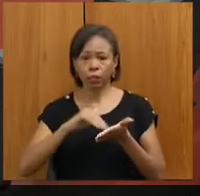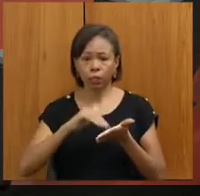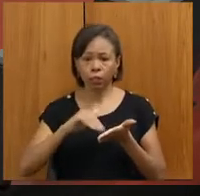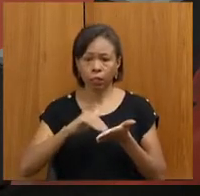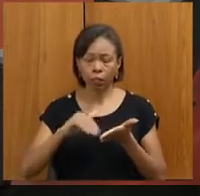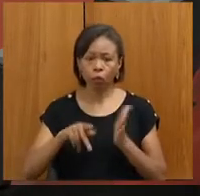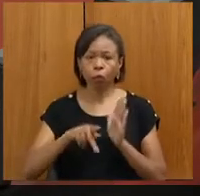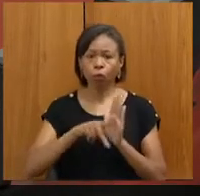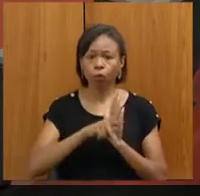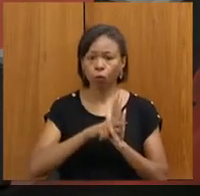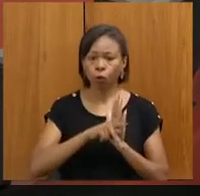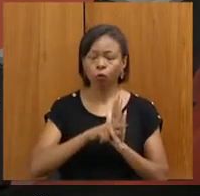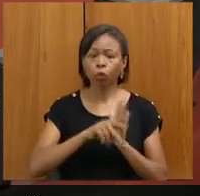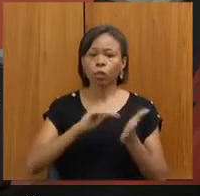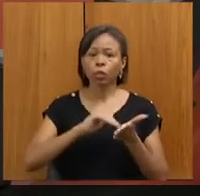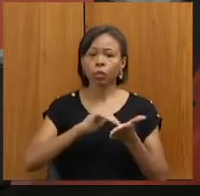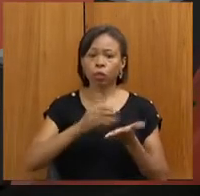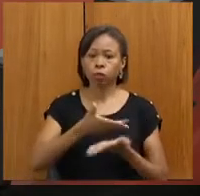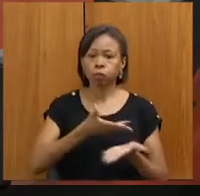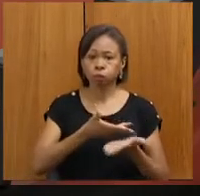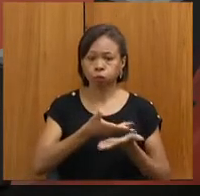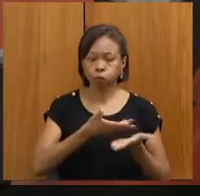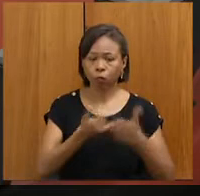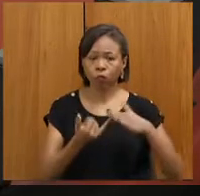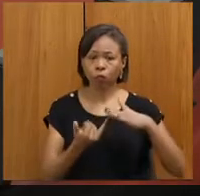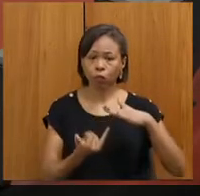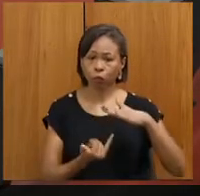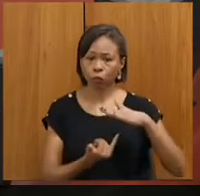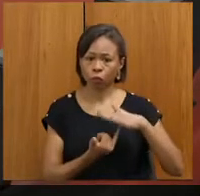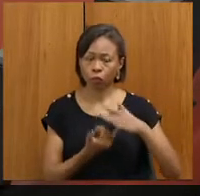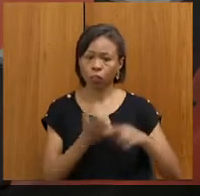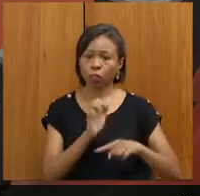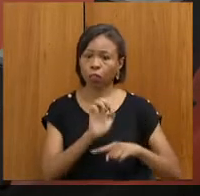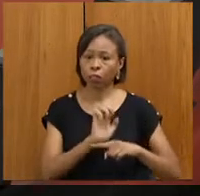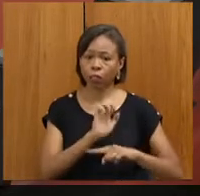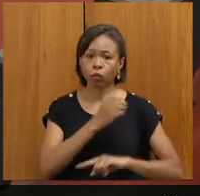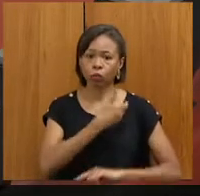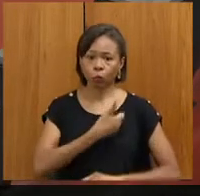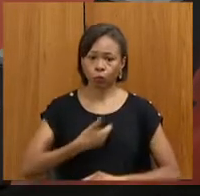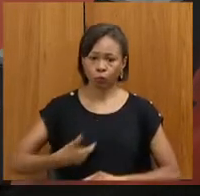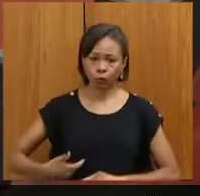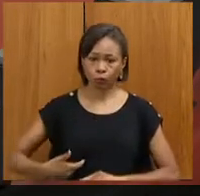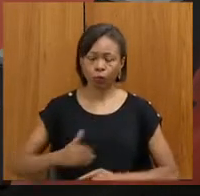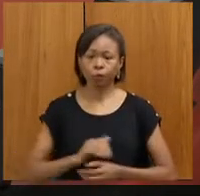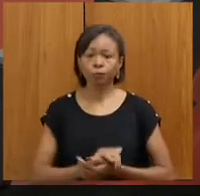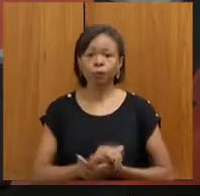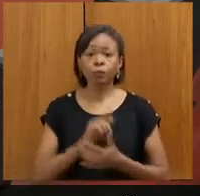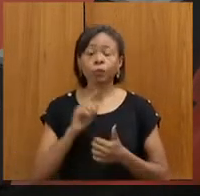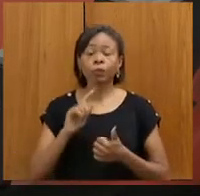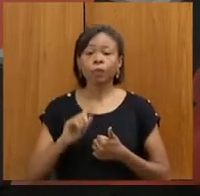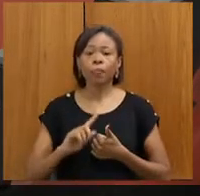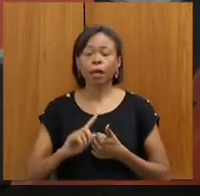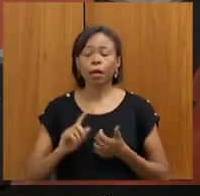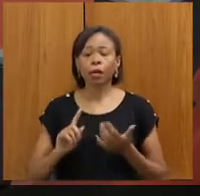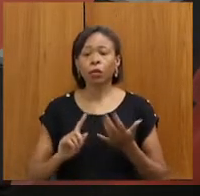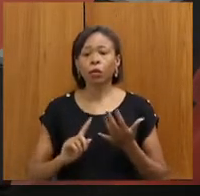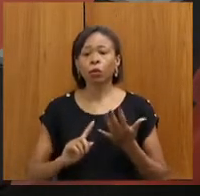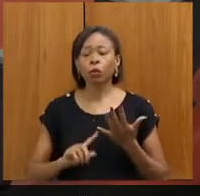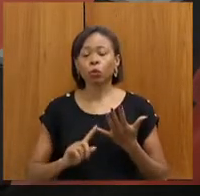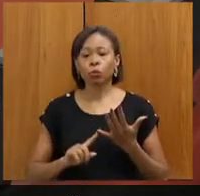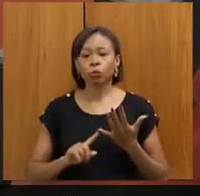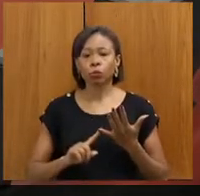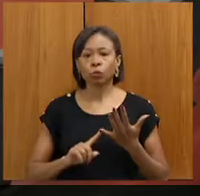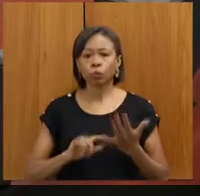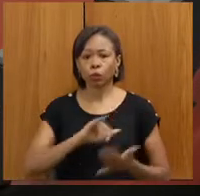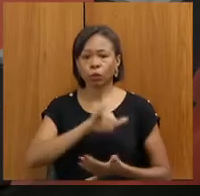da Secretaria de articulação institucional da Secretaria de Estado de governo e Dr José Sales Sales